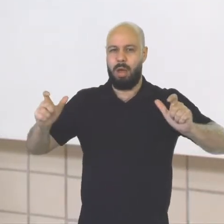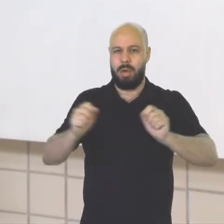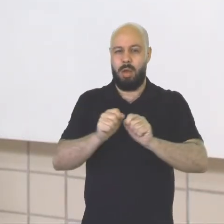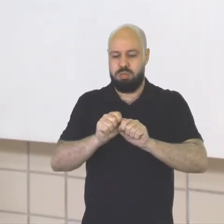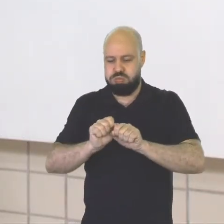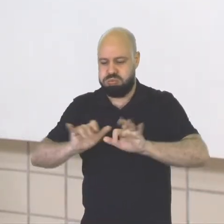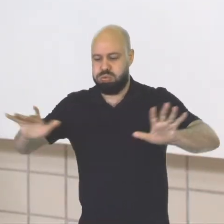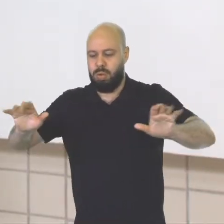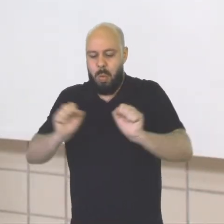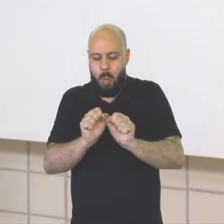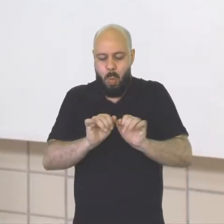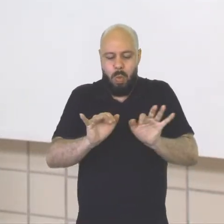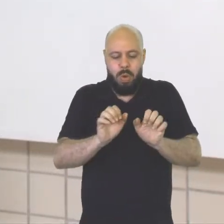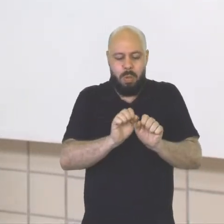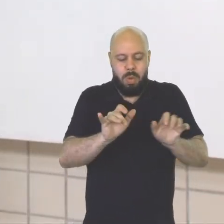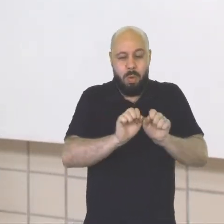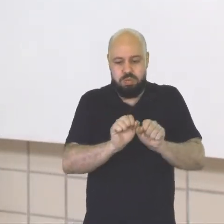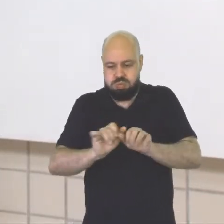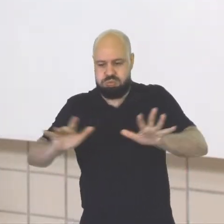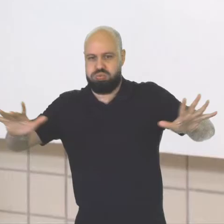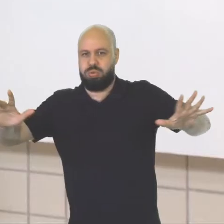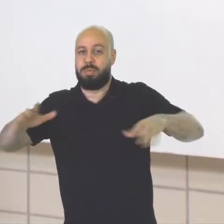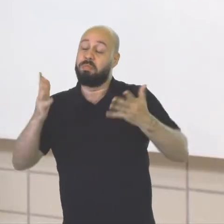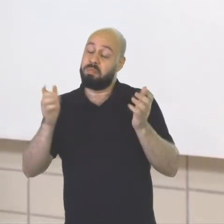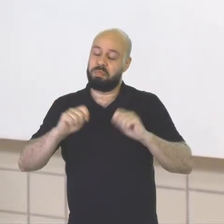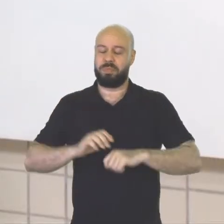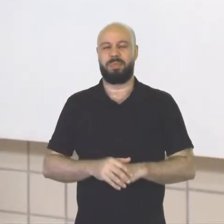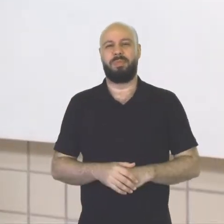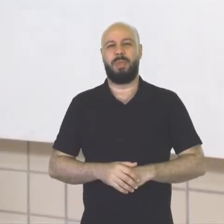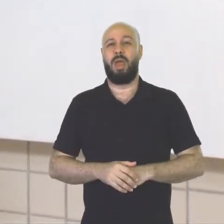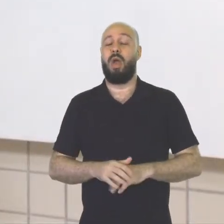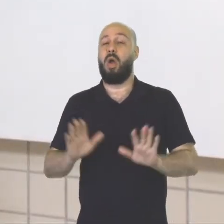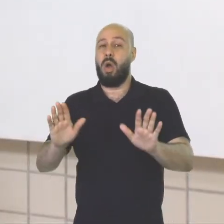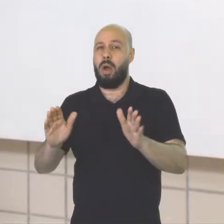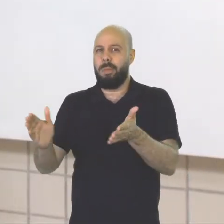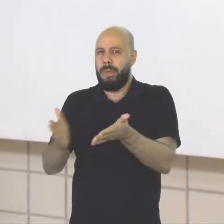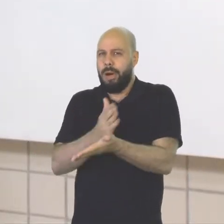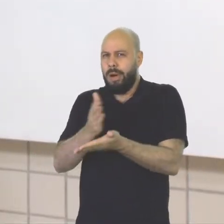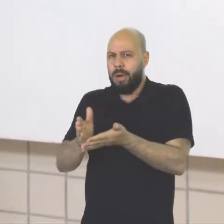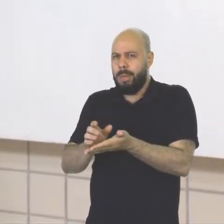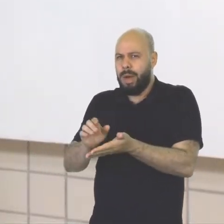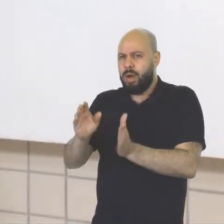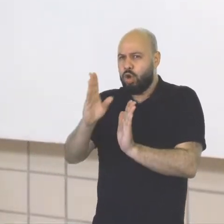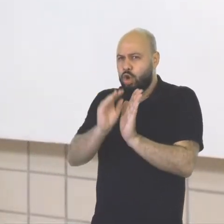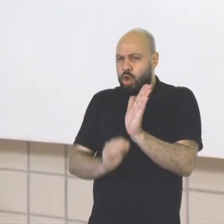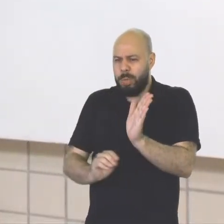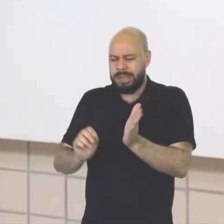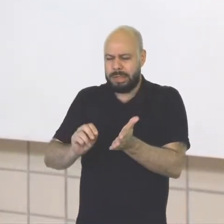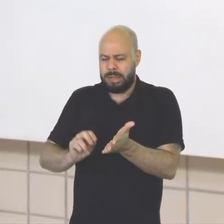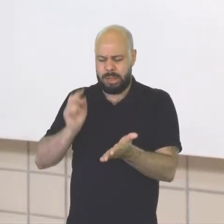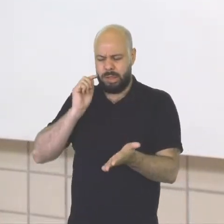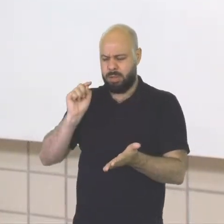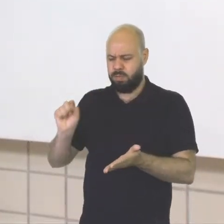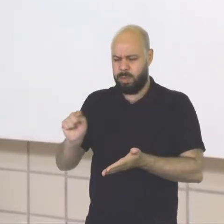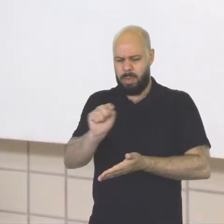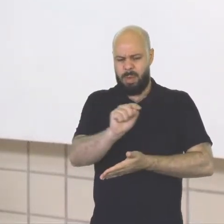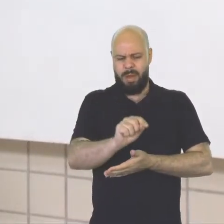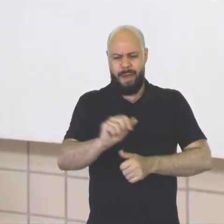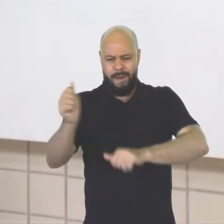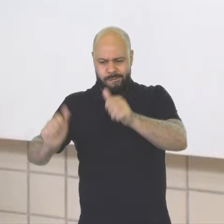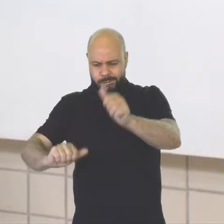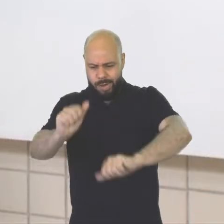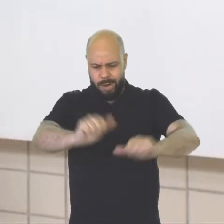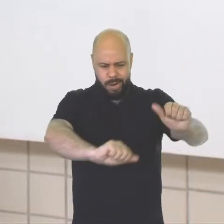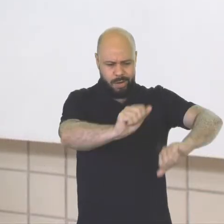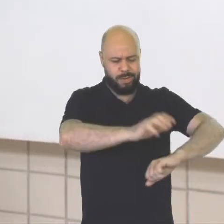muito importante é que vocês, que eu já falei para vocês, selecionem bem o conteúdo de vocês antes de ler e antes de passar a